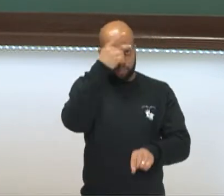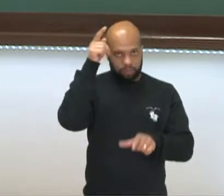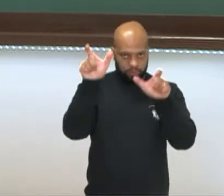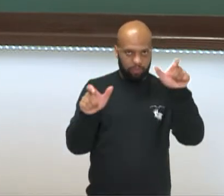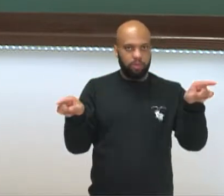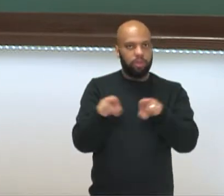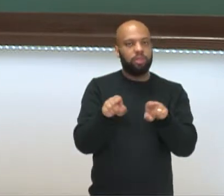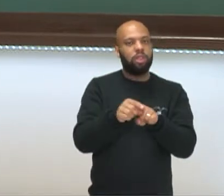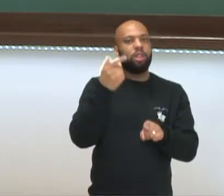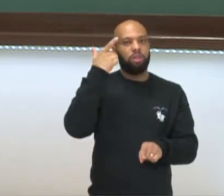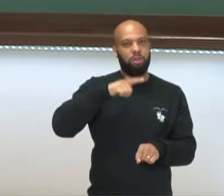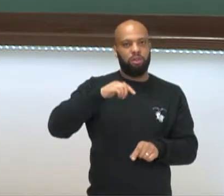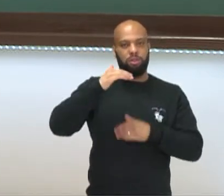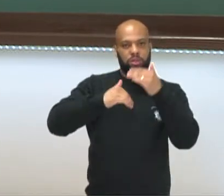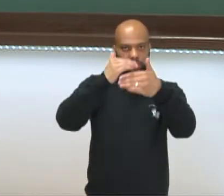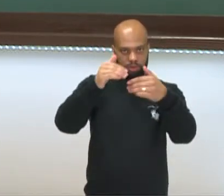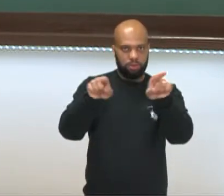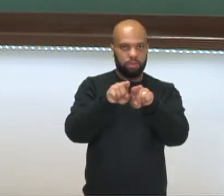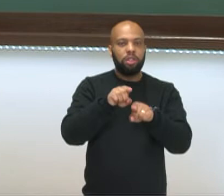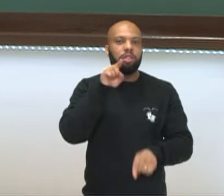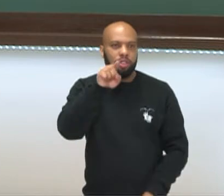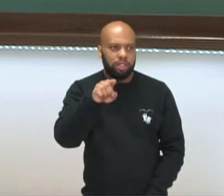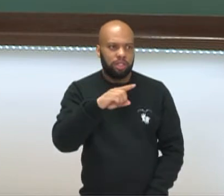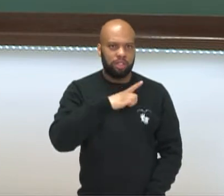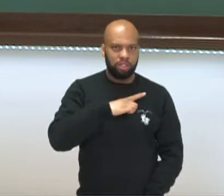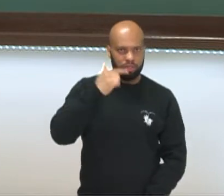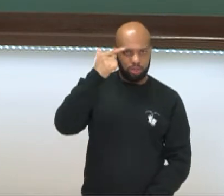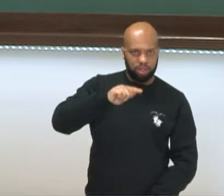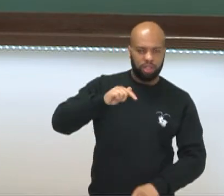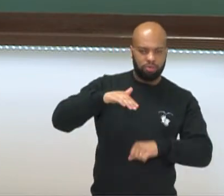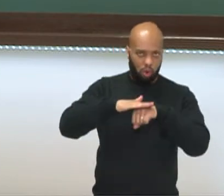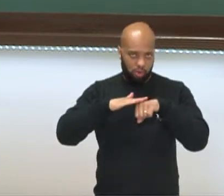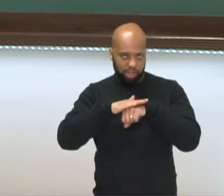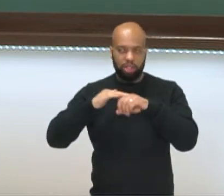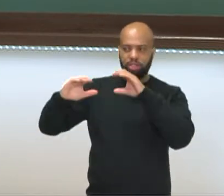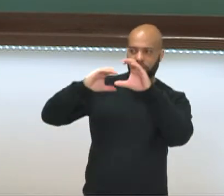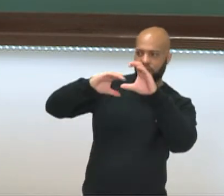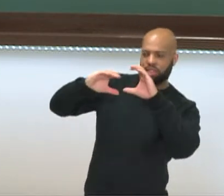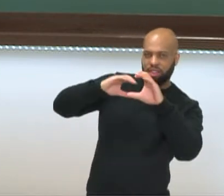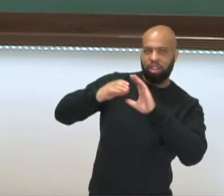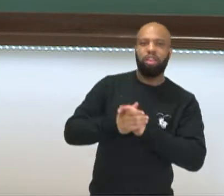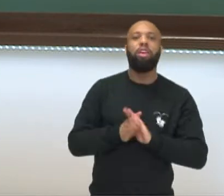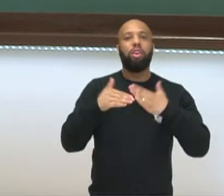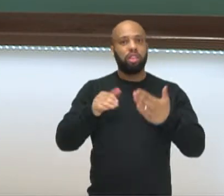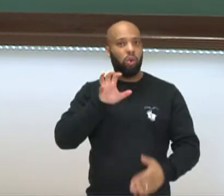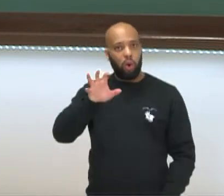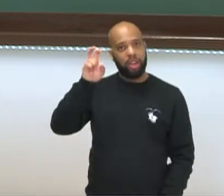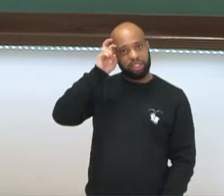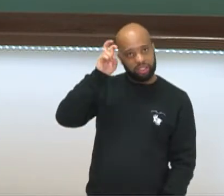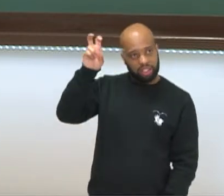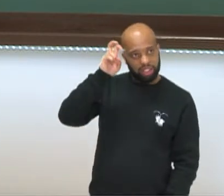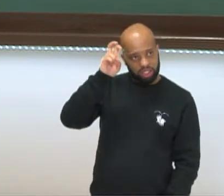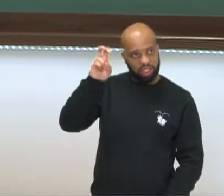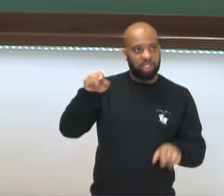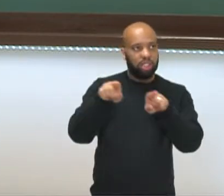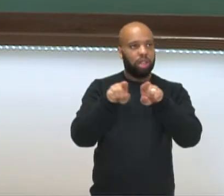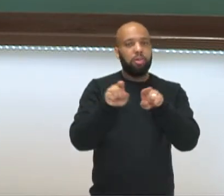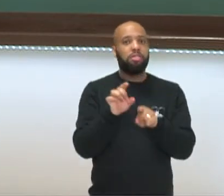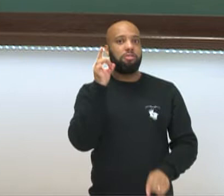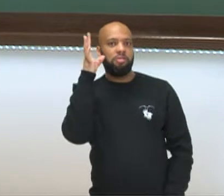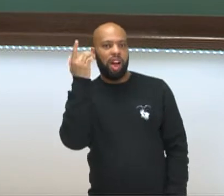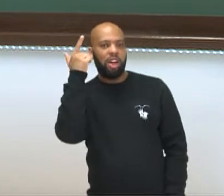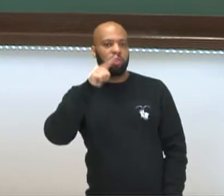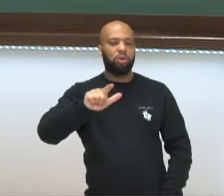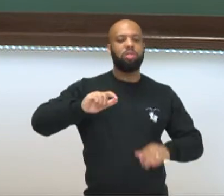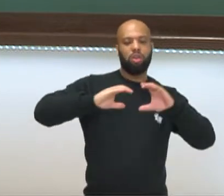tenho desenvolvida. E você tem facilidade de falar com as pessoas? Essa inteligência de facilidade de falar